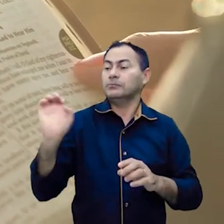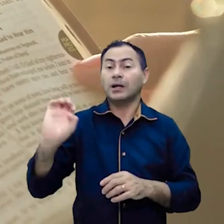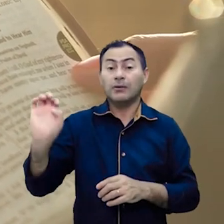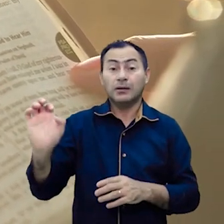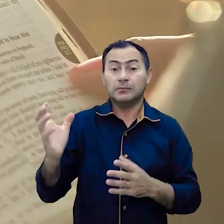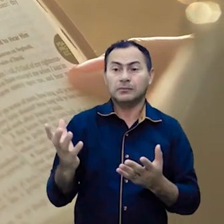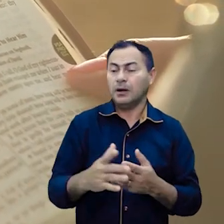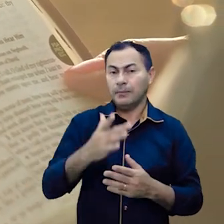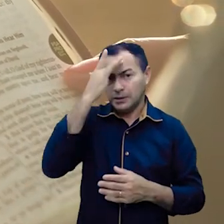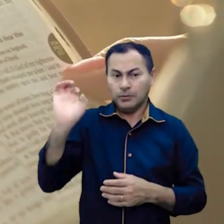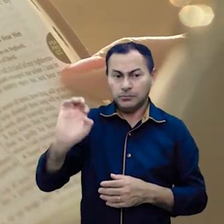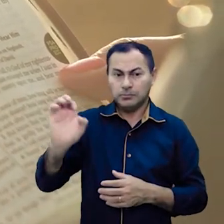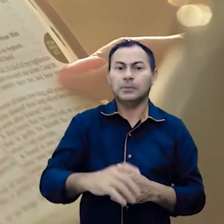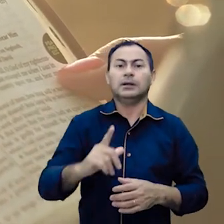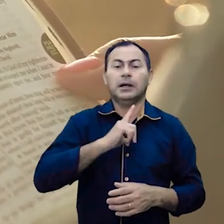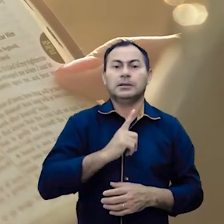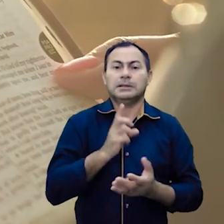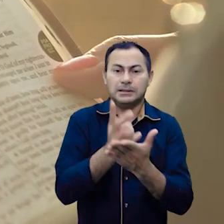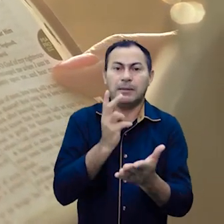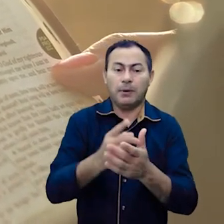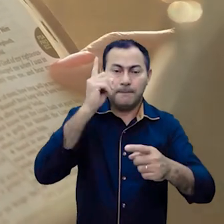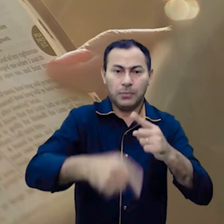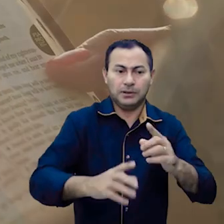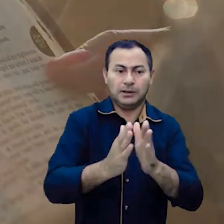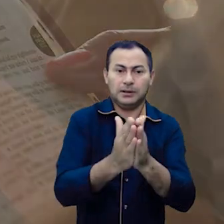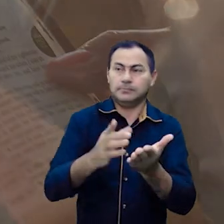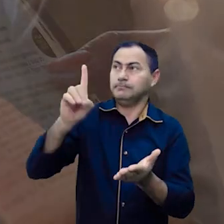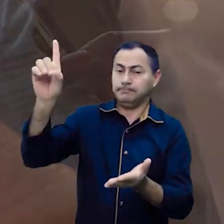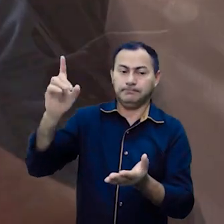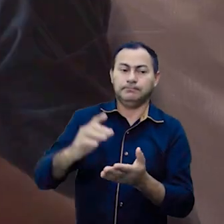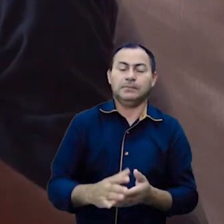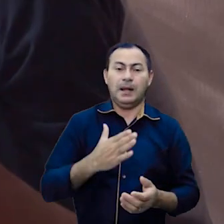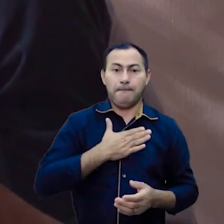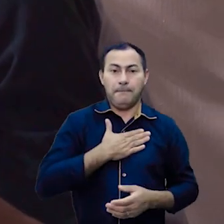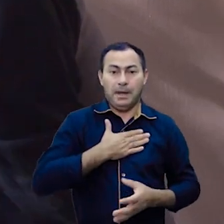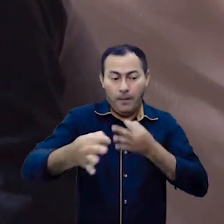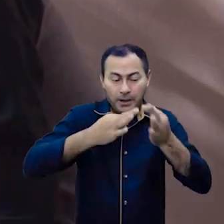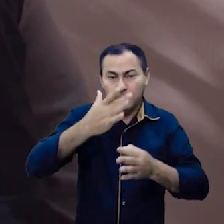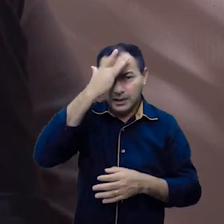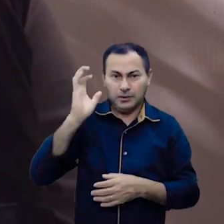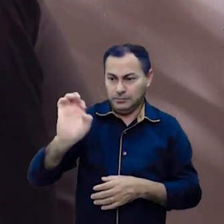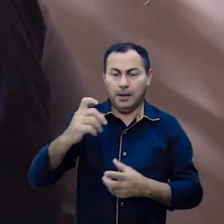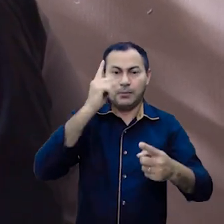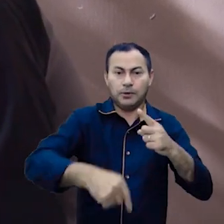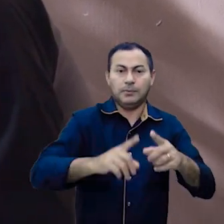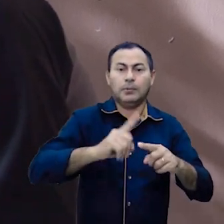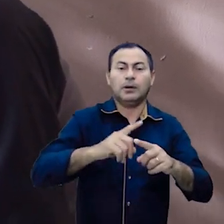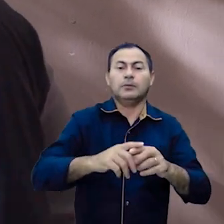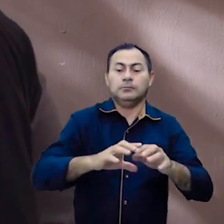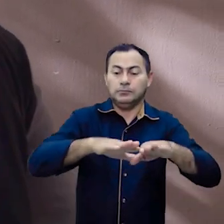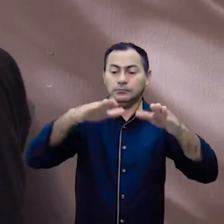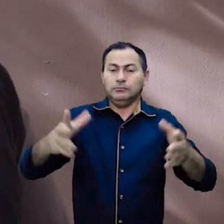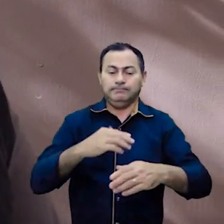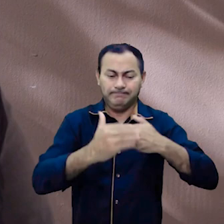o homossexualismo o homossexualismo tem sido sempre proibido nas escrituras Na minha opinião homossexualismo é